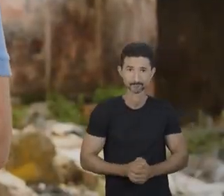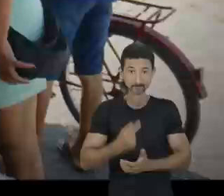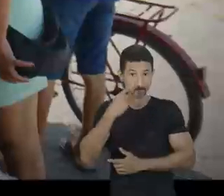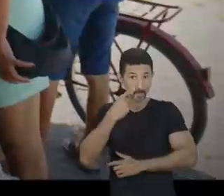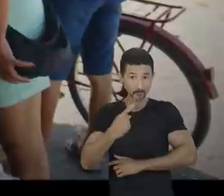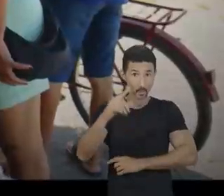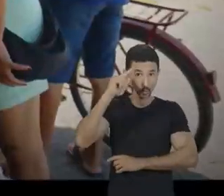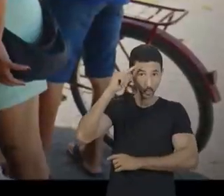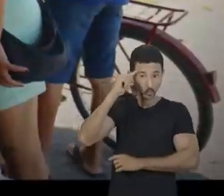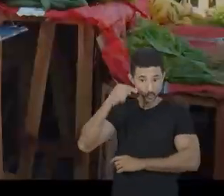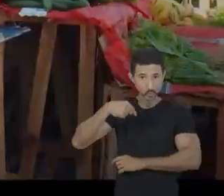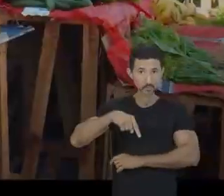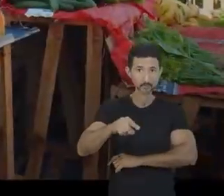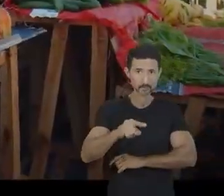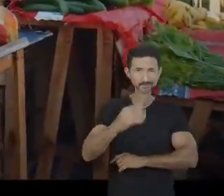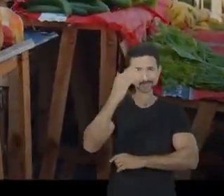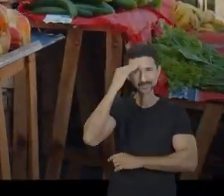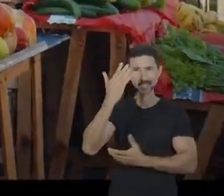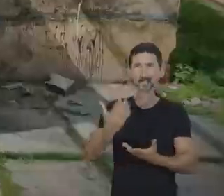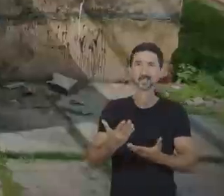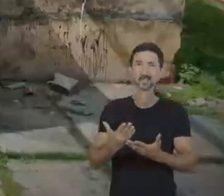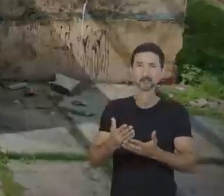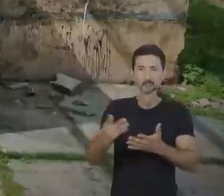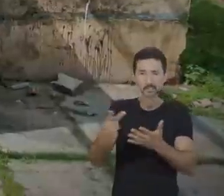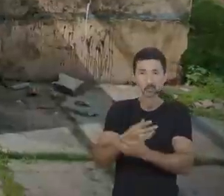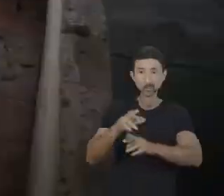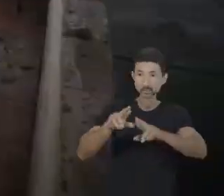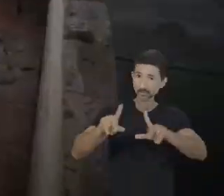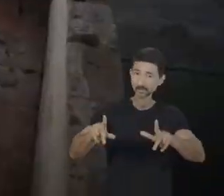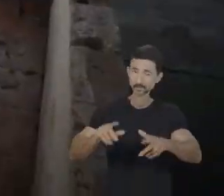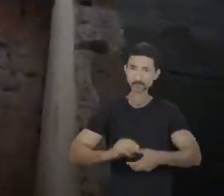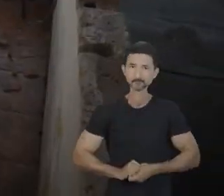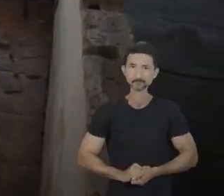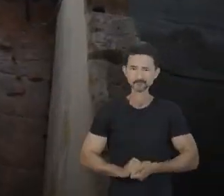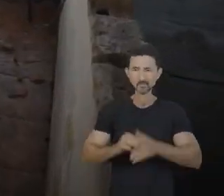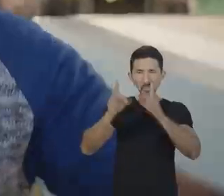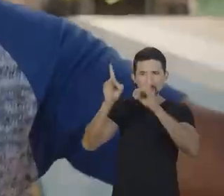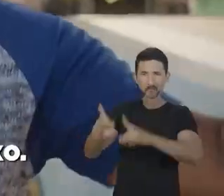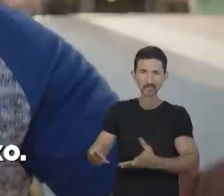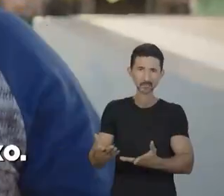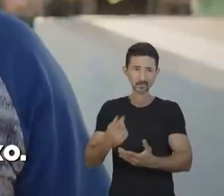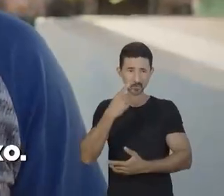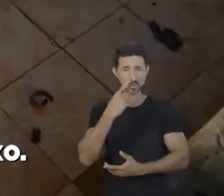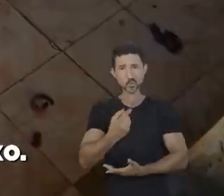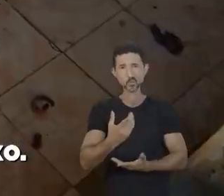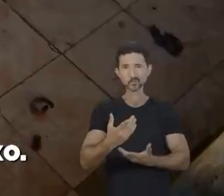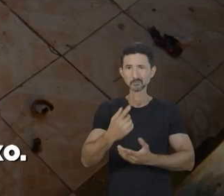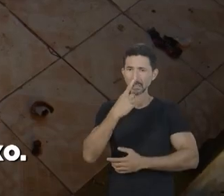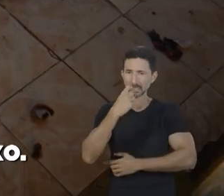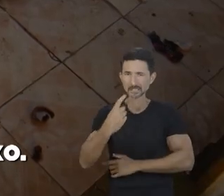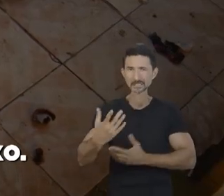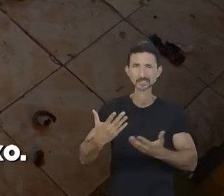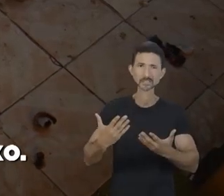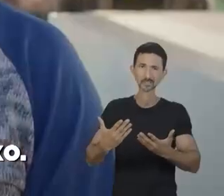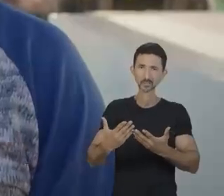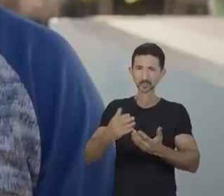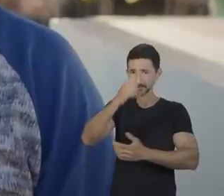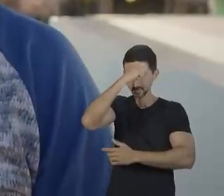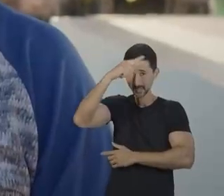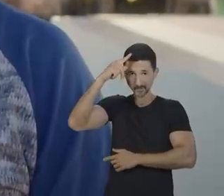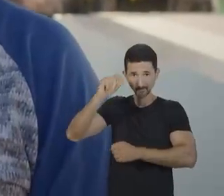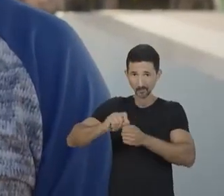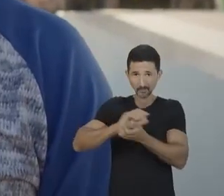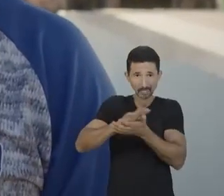povo. Mas quem vem aqui todo dia sabe que a situação é outra. abandonada. Olha aí, vem tudo de lixo.